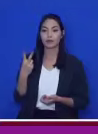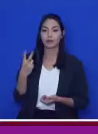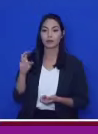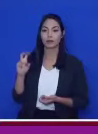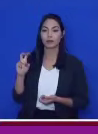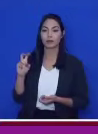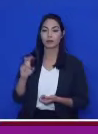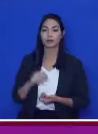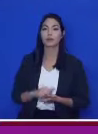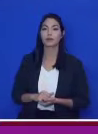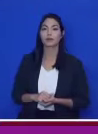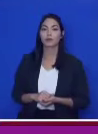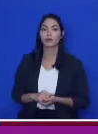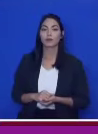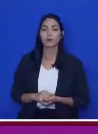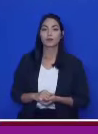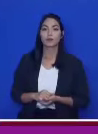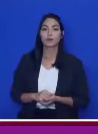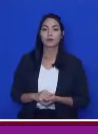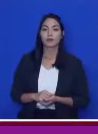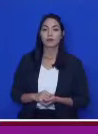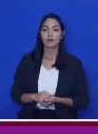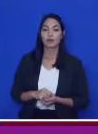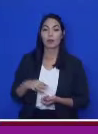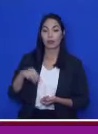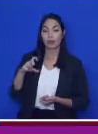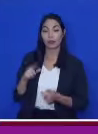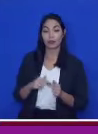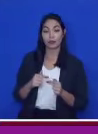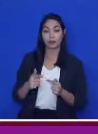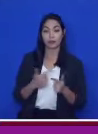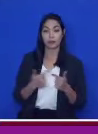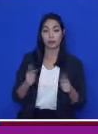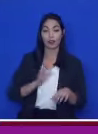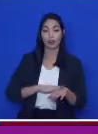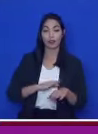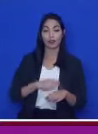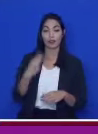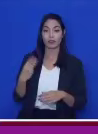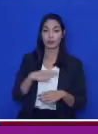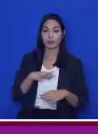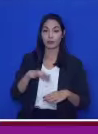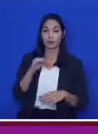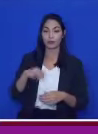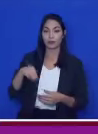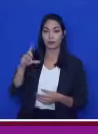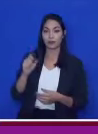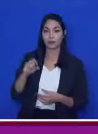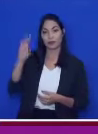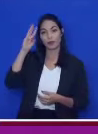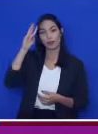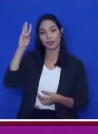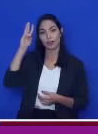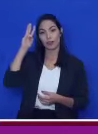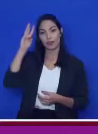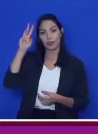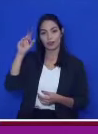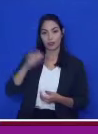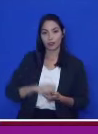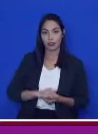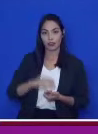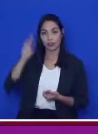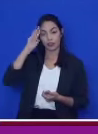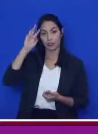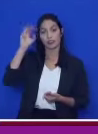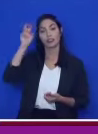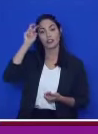25. Azul 25. Estamos na Mega Semana da Sorte com três sorteios da Mega Sena, terça, quinta e sábado.